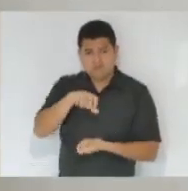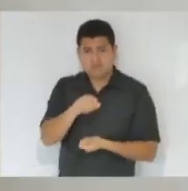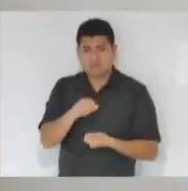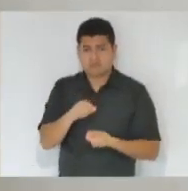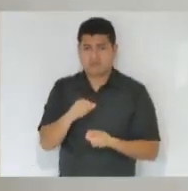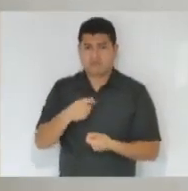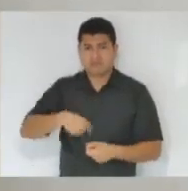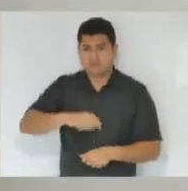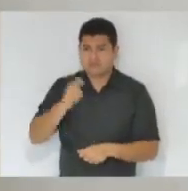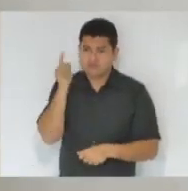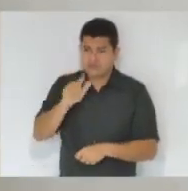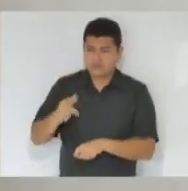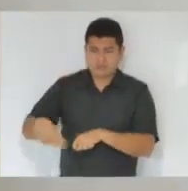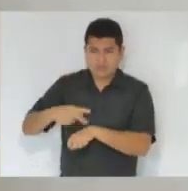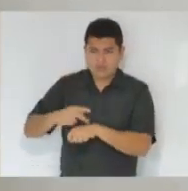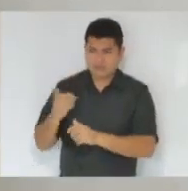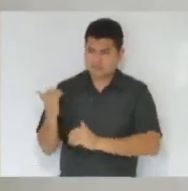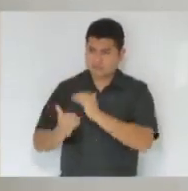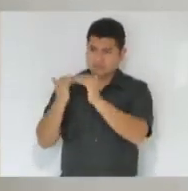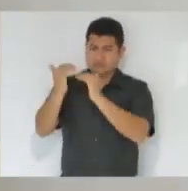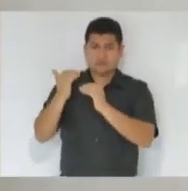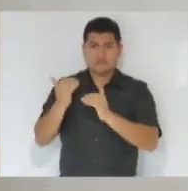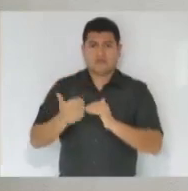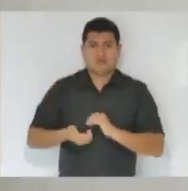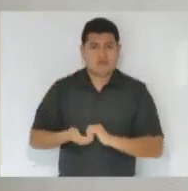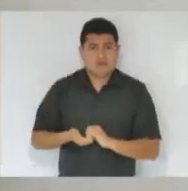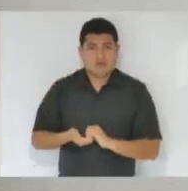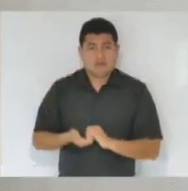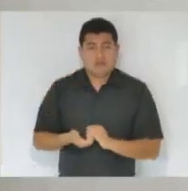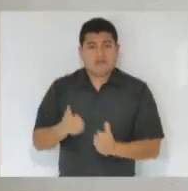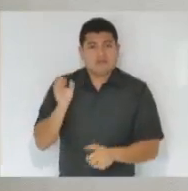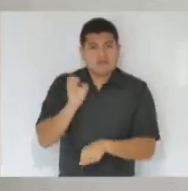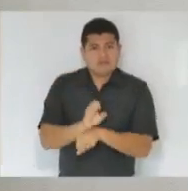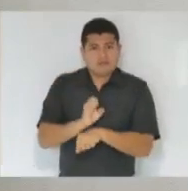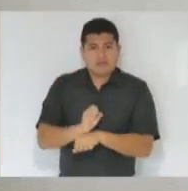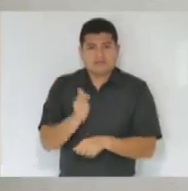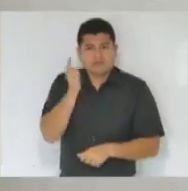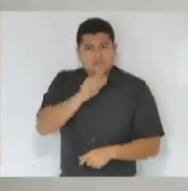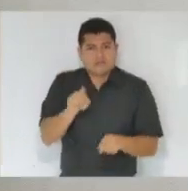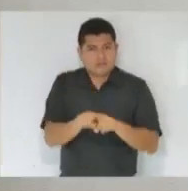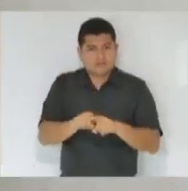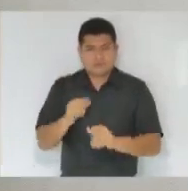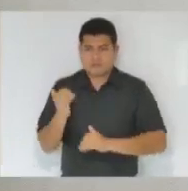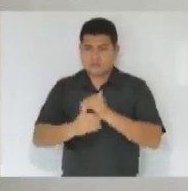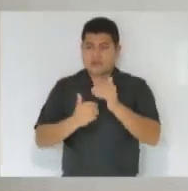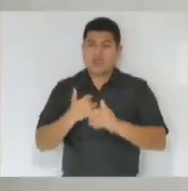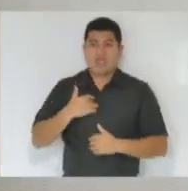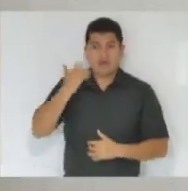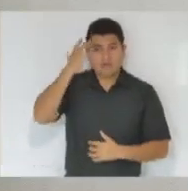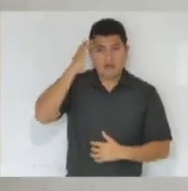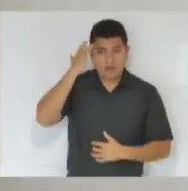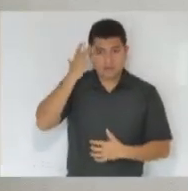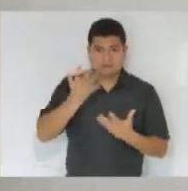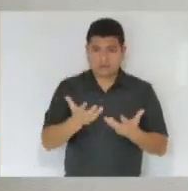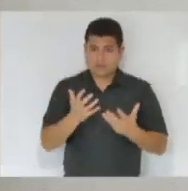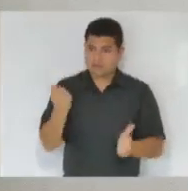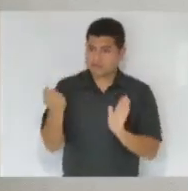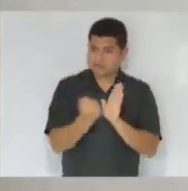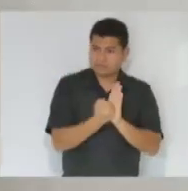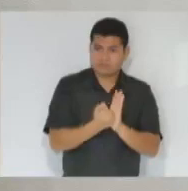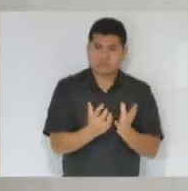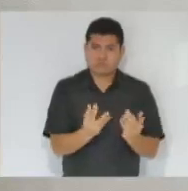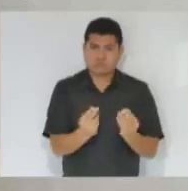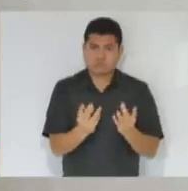país crescer, para nós podermos fazer o nosso Estado crescer. E eu acho que houve, E aqui eu quero registrar muitas